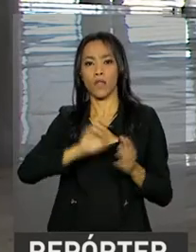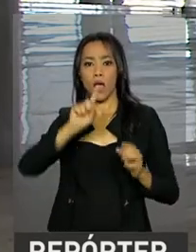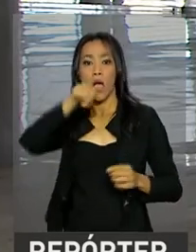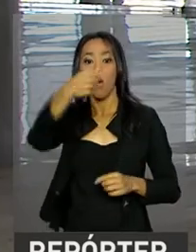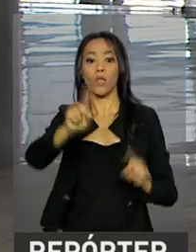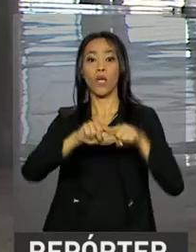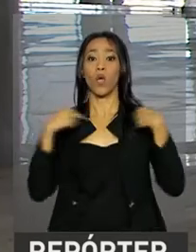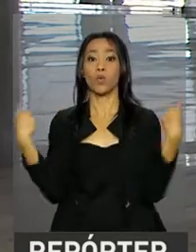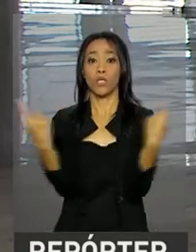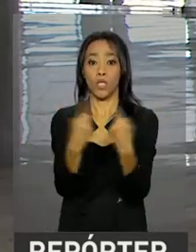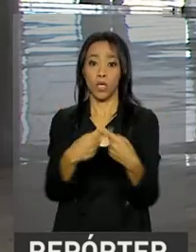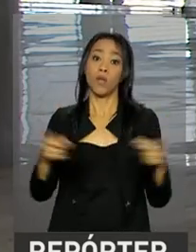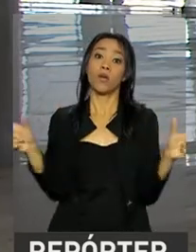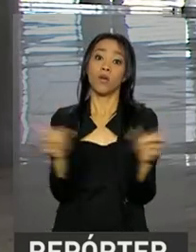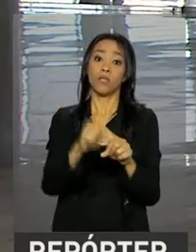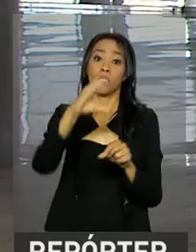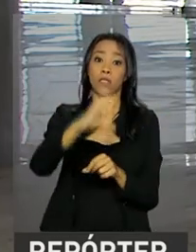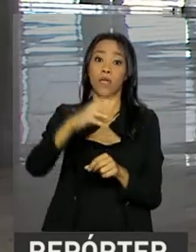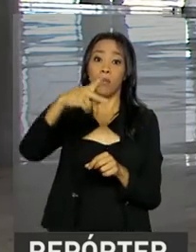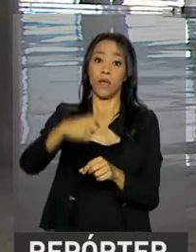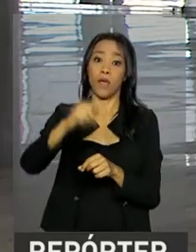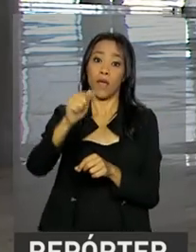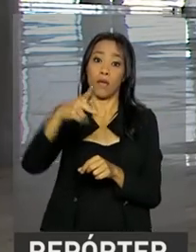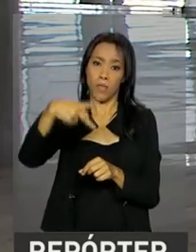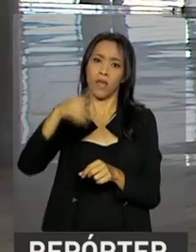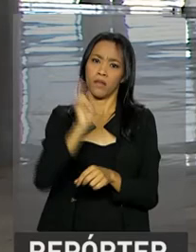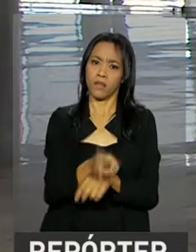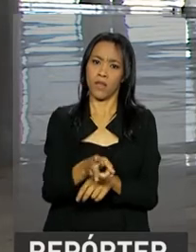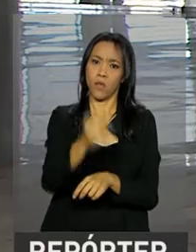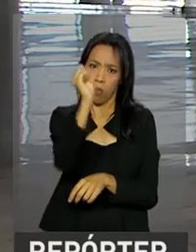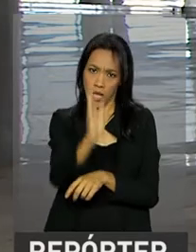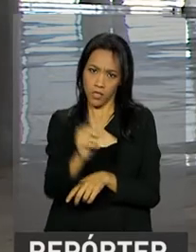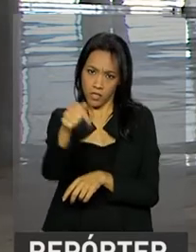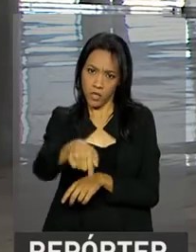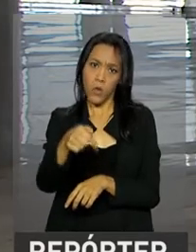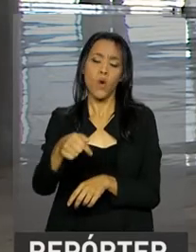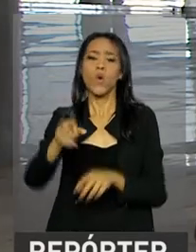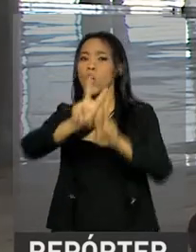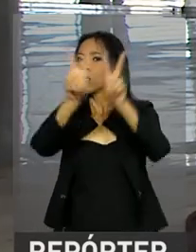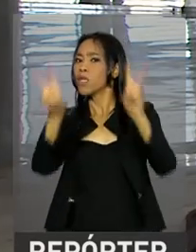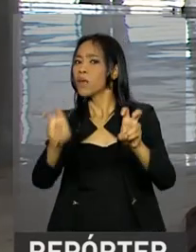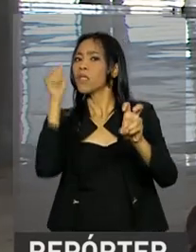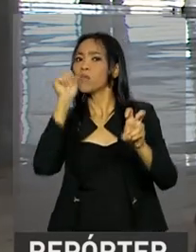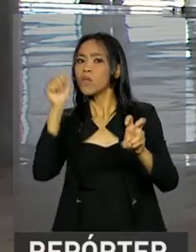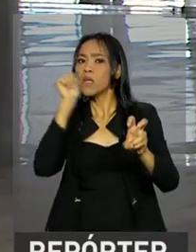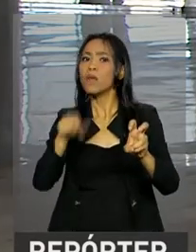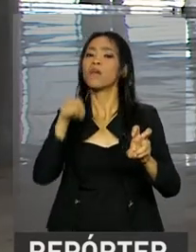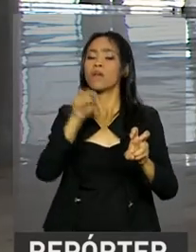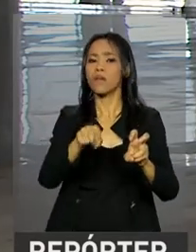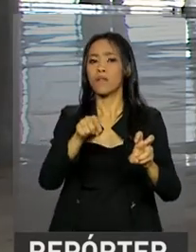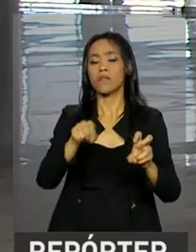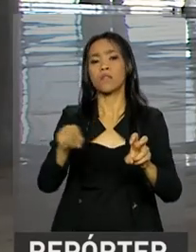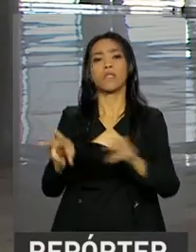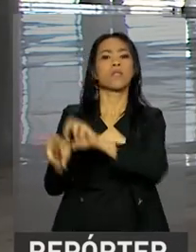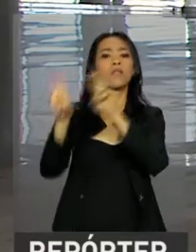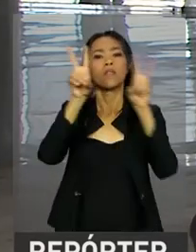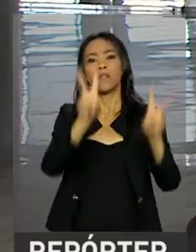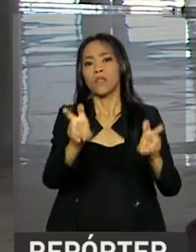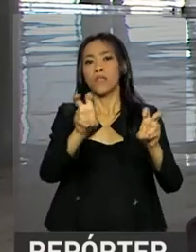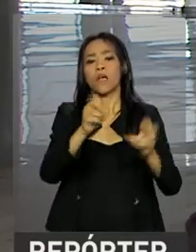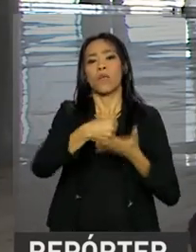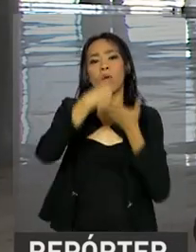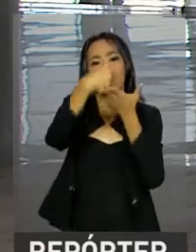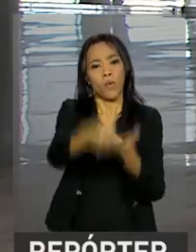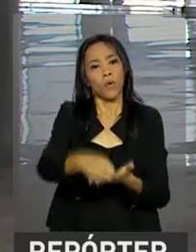cúpula da CPLP, que acontece aqui no Brasil, a questão das mulheres, a temática das mulheres e questões ligadas à promoção dos